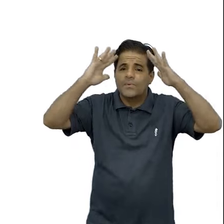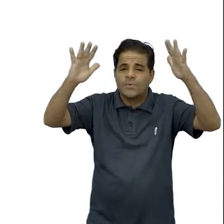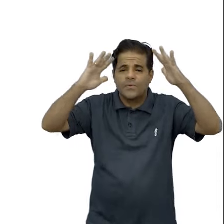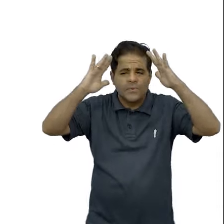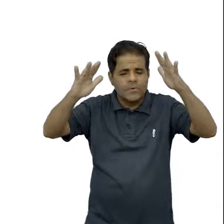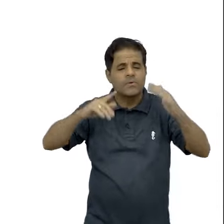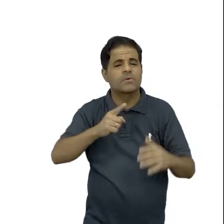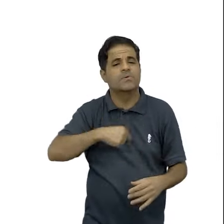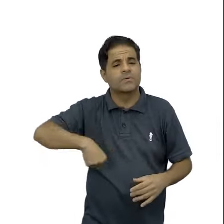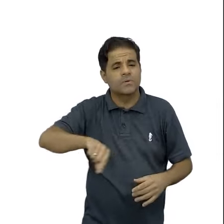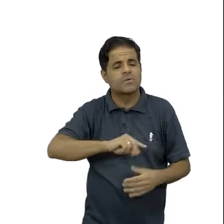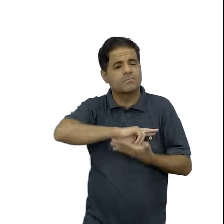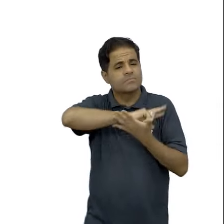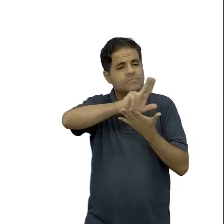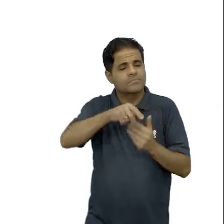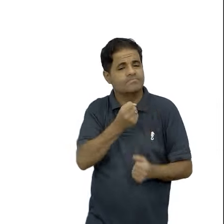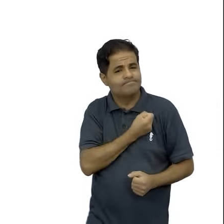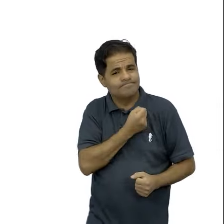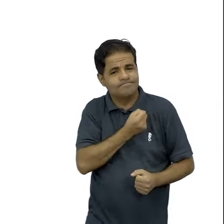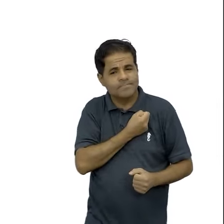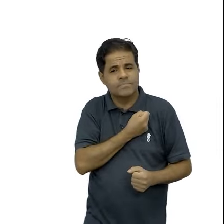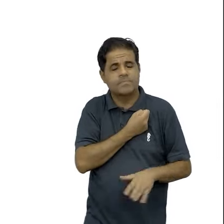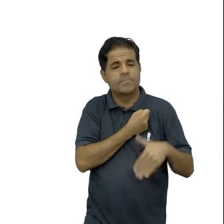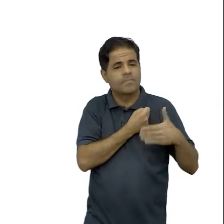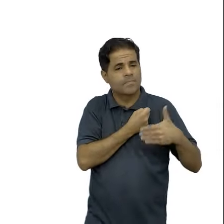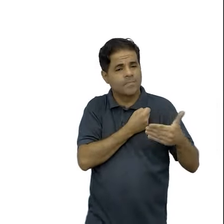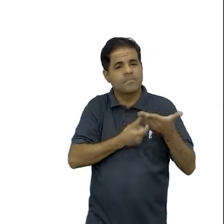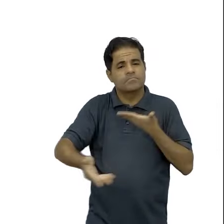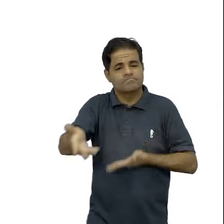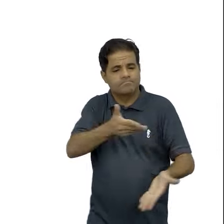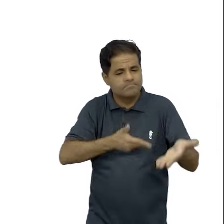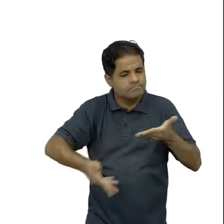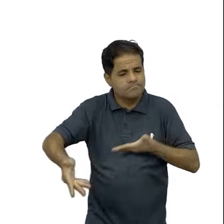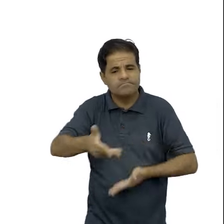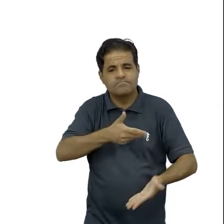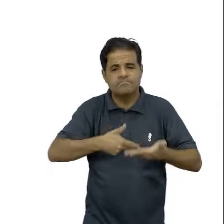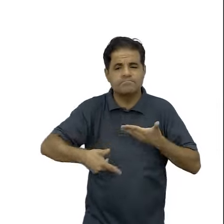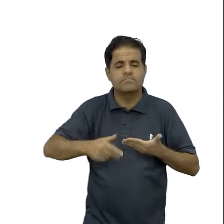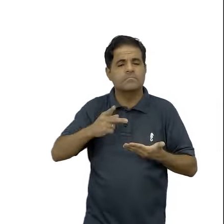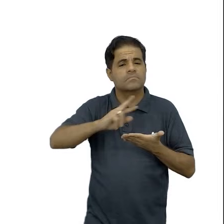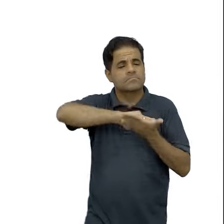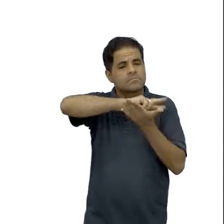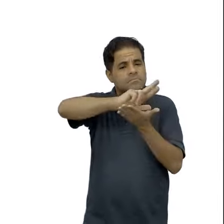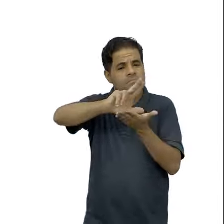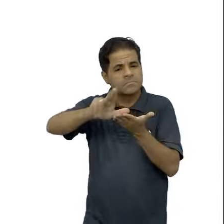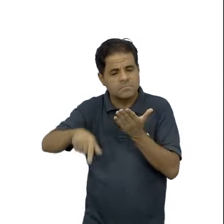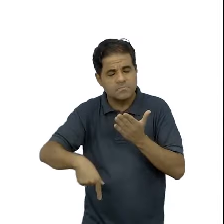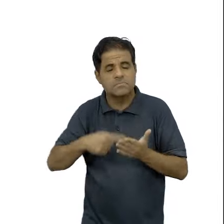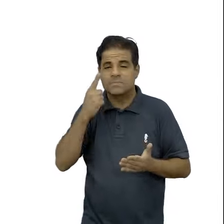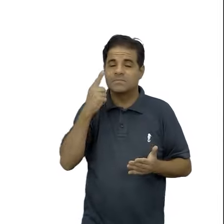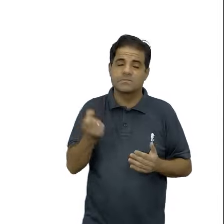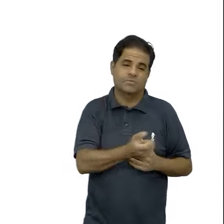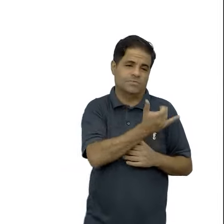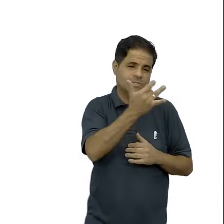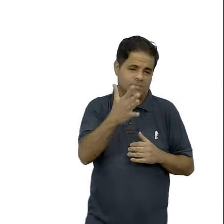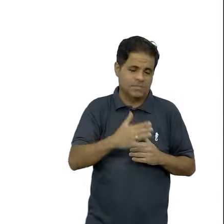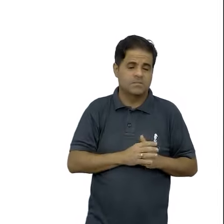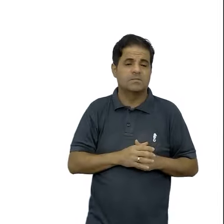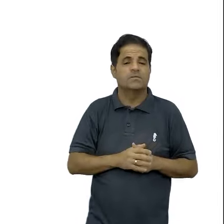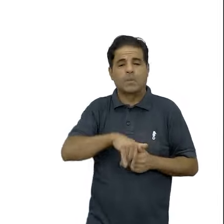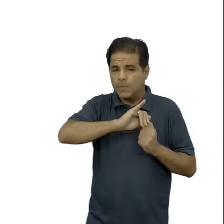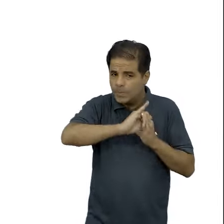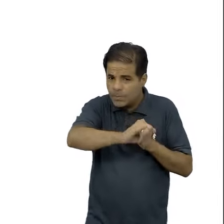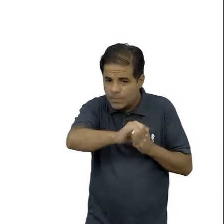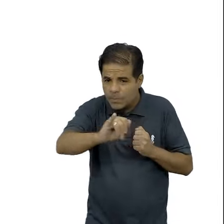quantificação. Há inúmeras situações em que eles precisam relacionar números às suas respectivas quantidades, contar